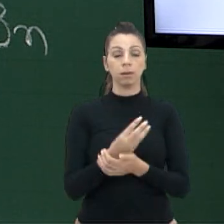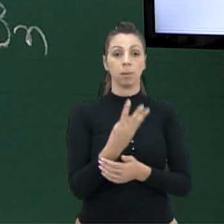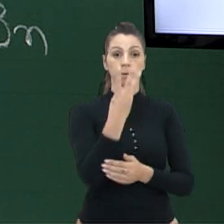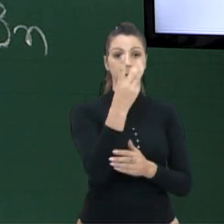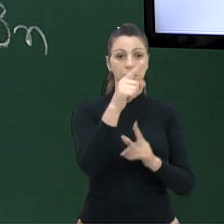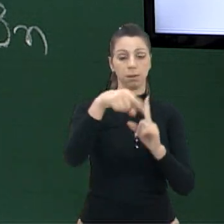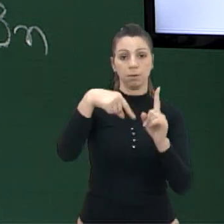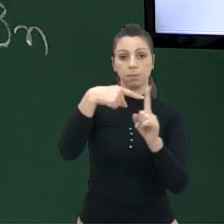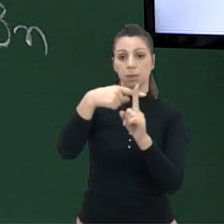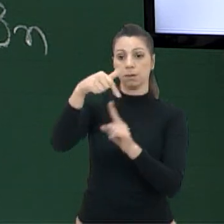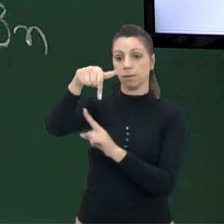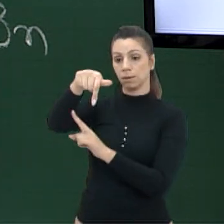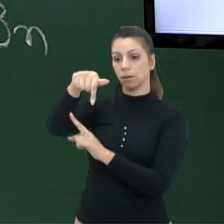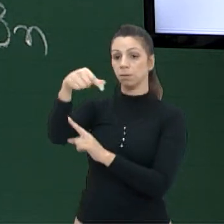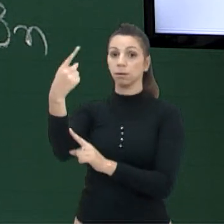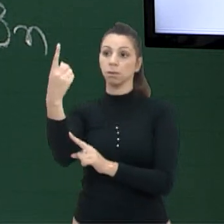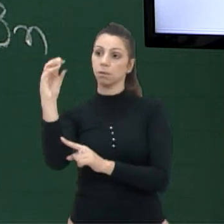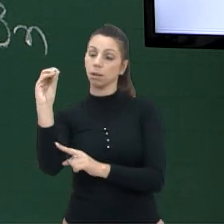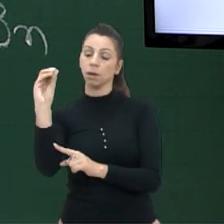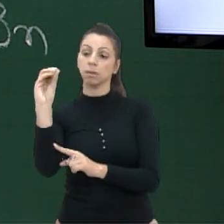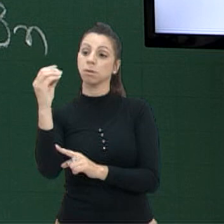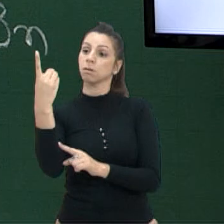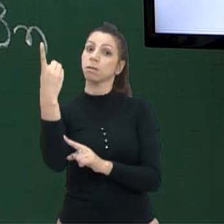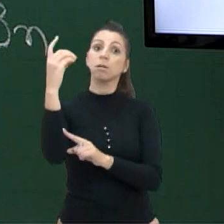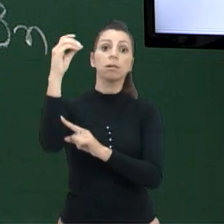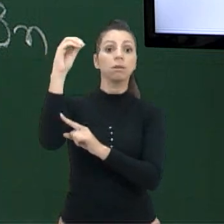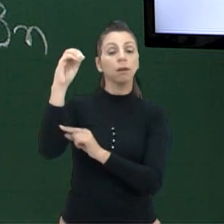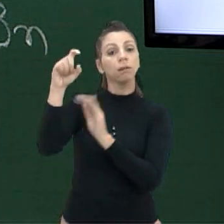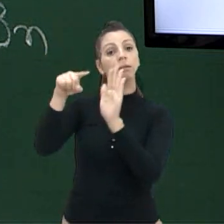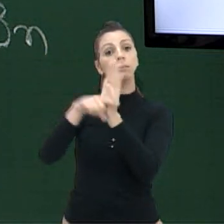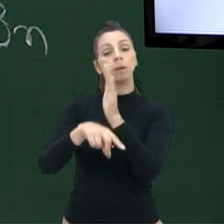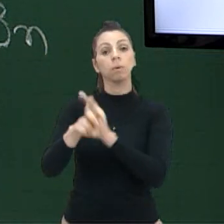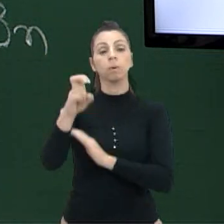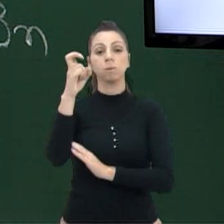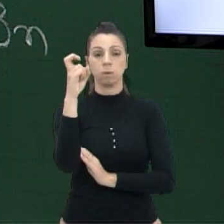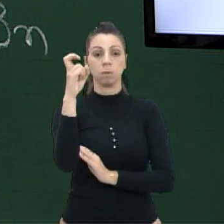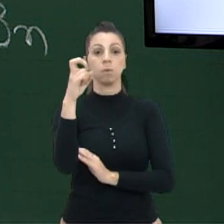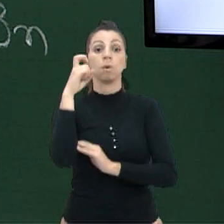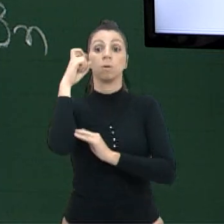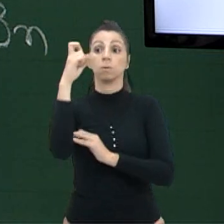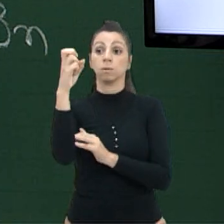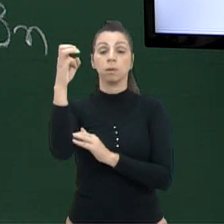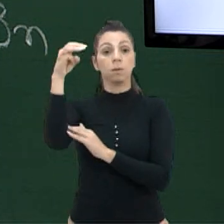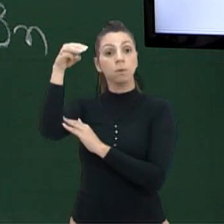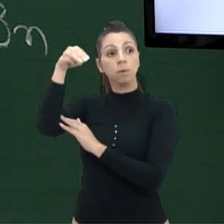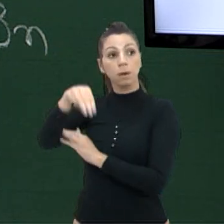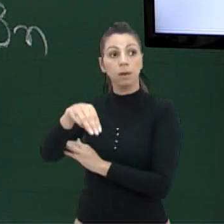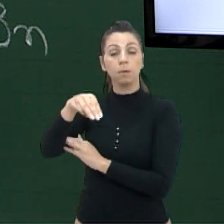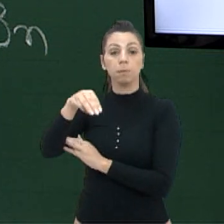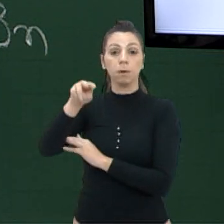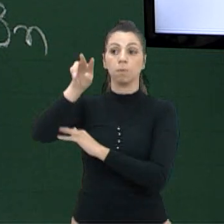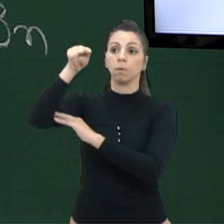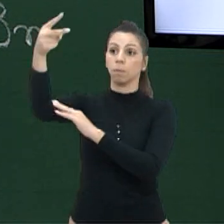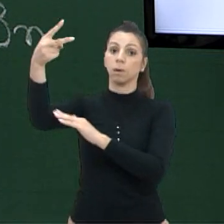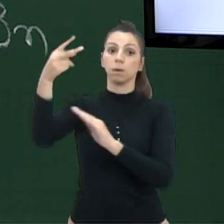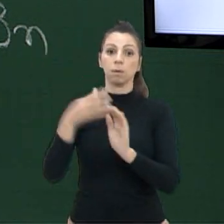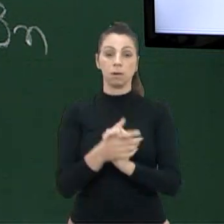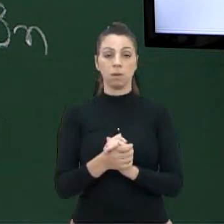10. E 10 menos 5, 5m ao quadrado. Isso só foi possível